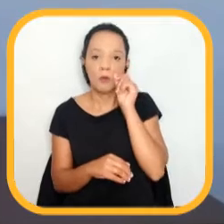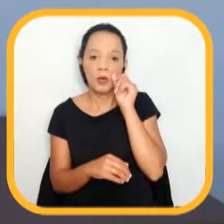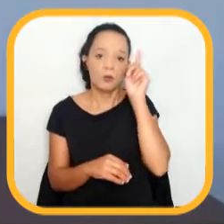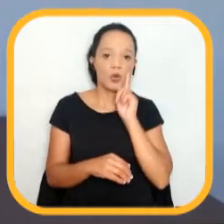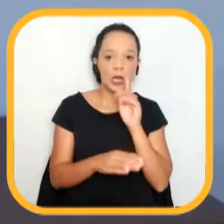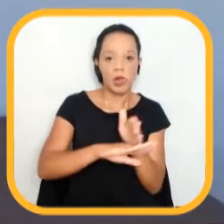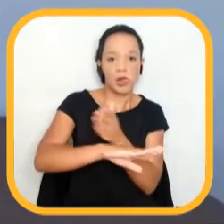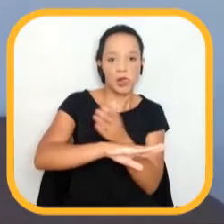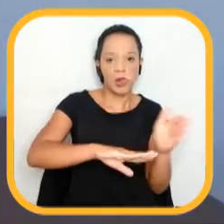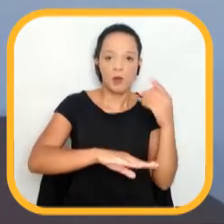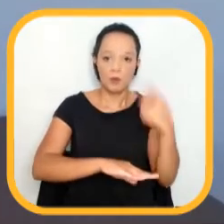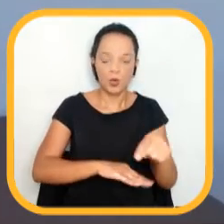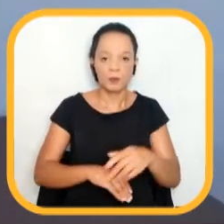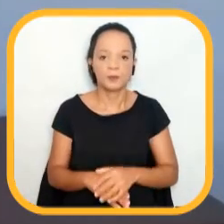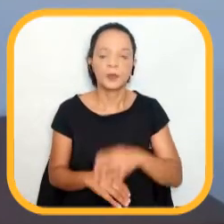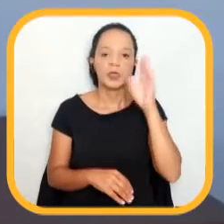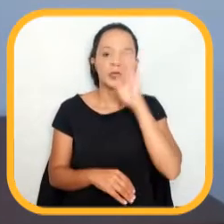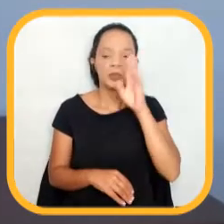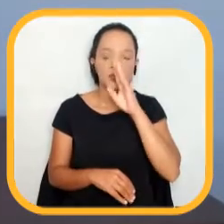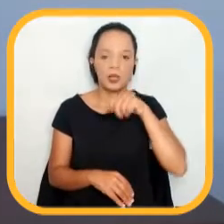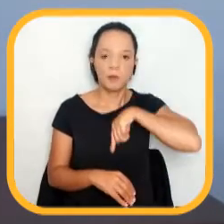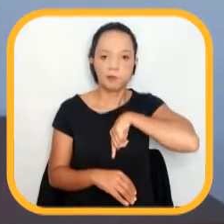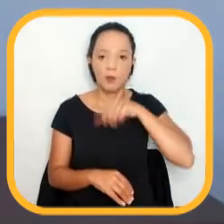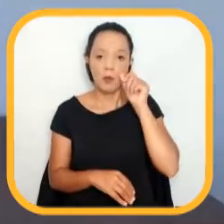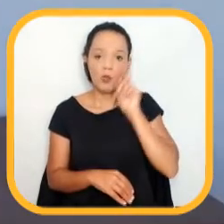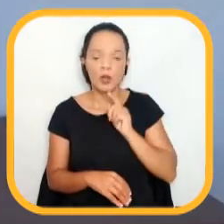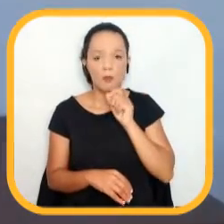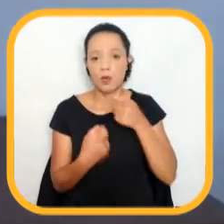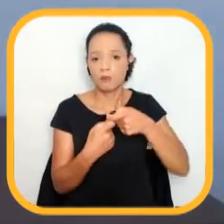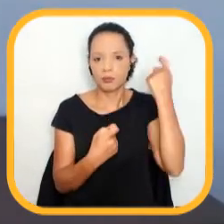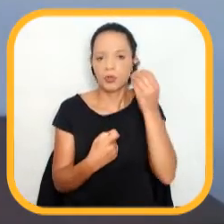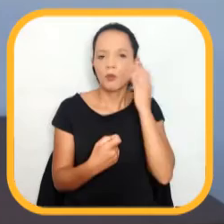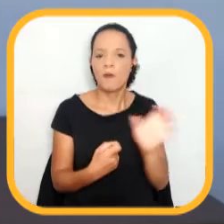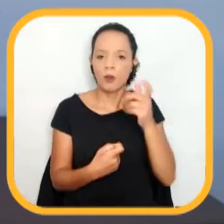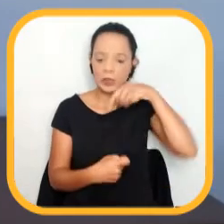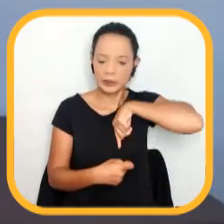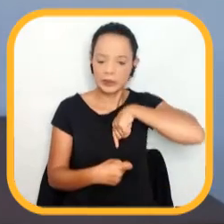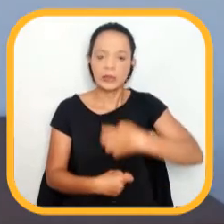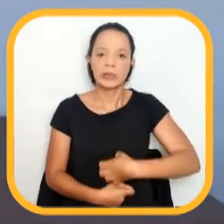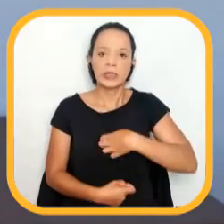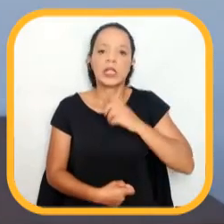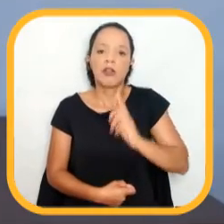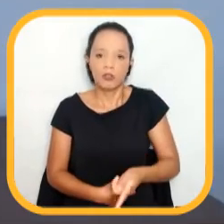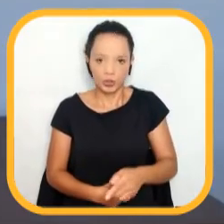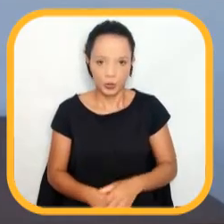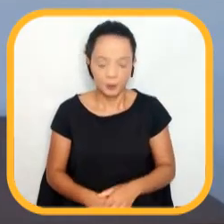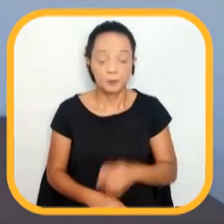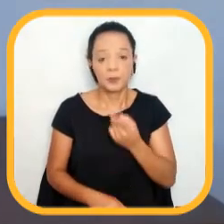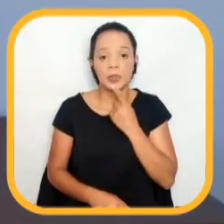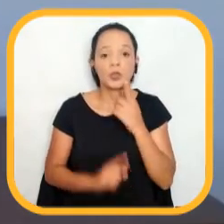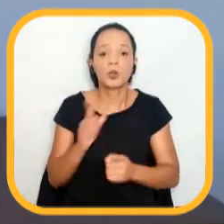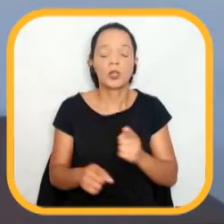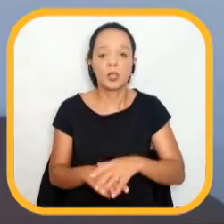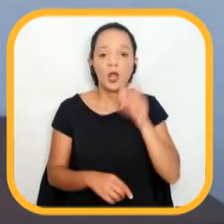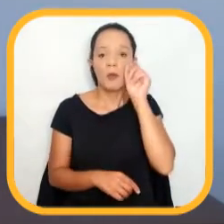binariedade do género feminino e masculino. A atribuição do sexo biológico pode não coincidir com a forma como as pessoas se identificam.